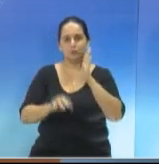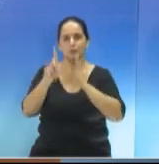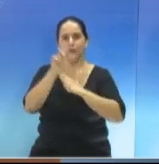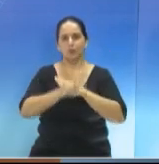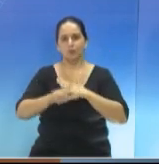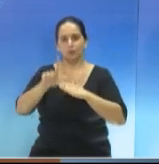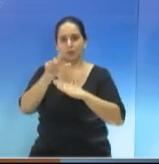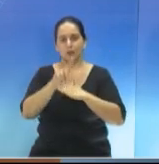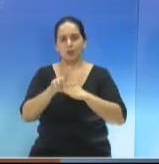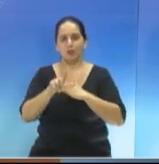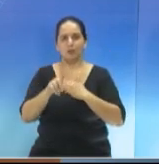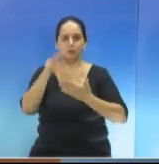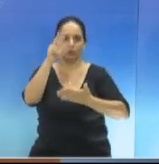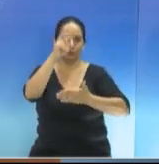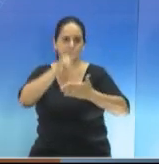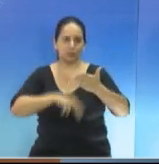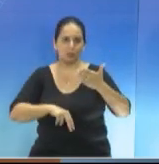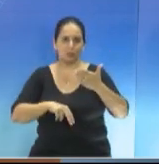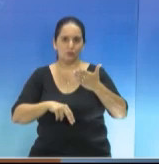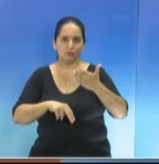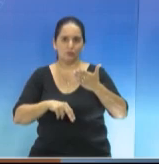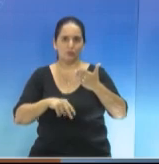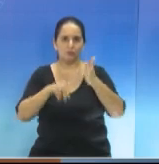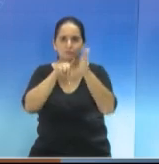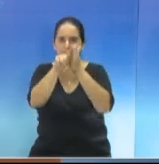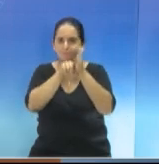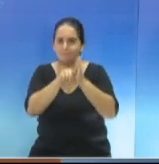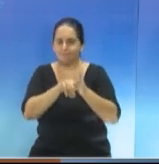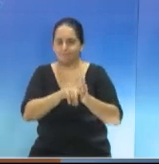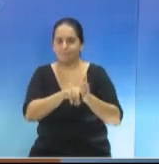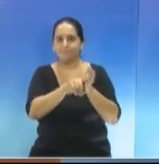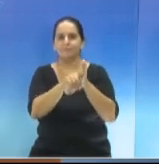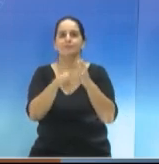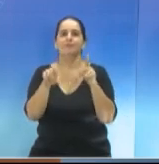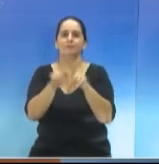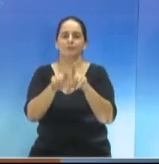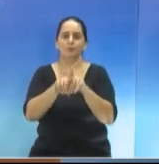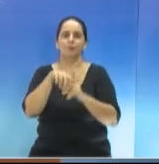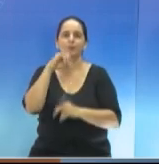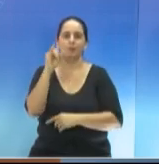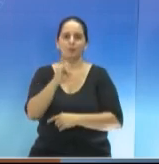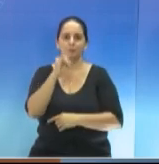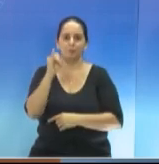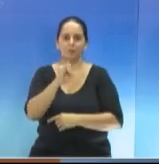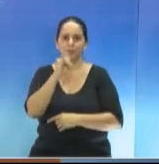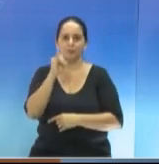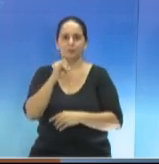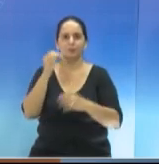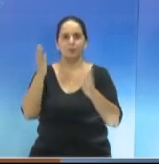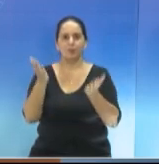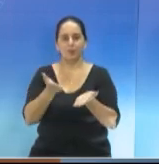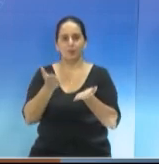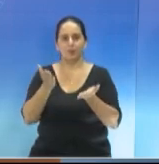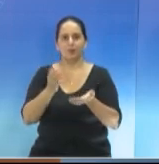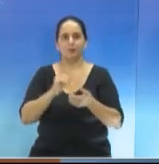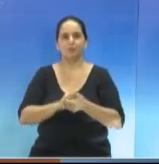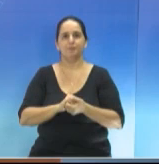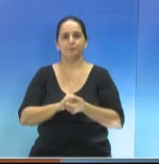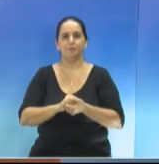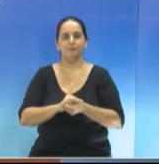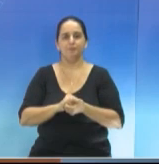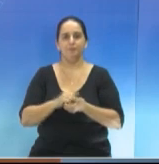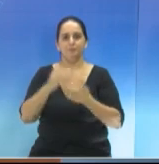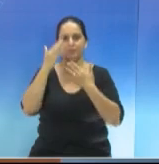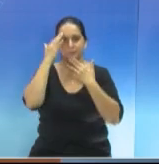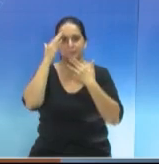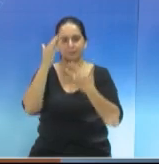textos literários, científicos, né? Esses gêneros textuais, porque eles são importantes. Então, agora a